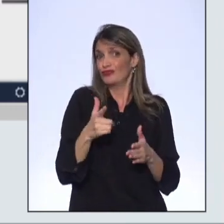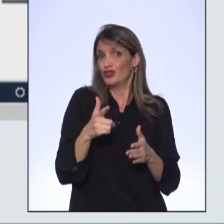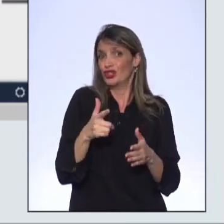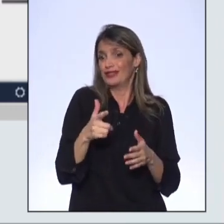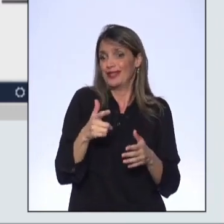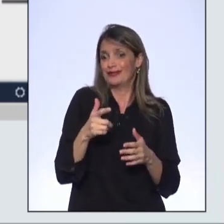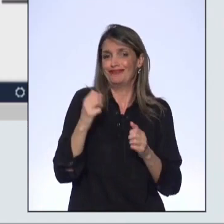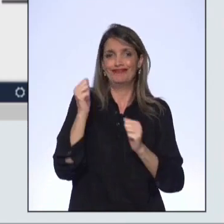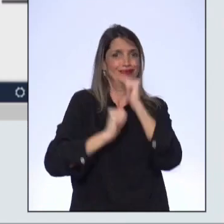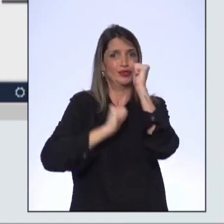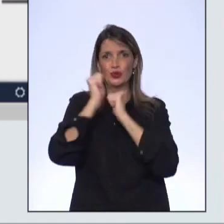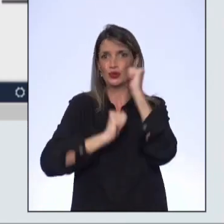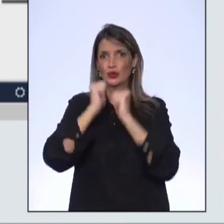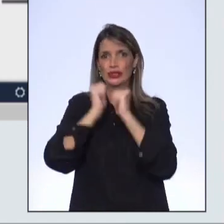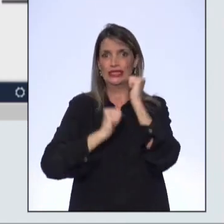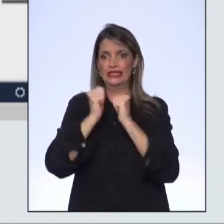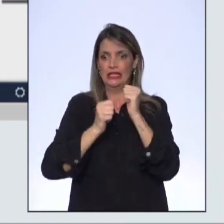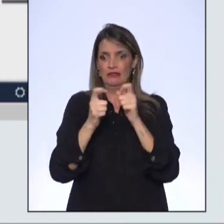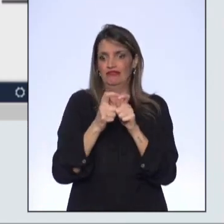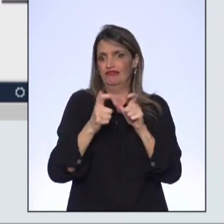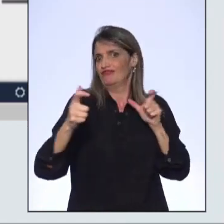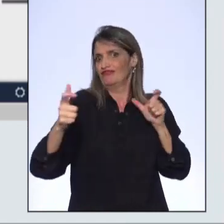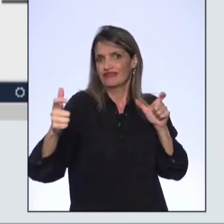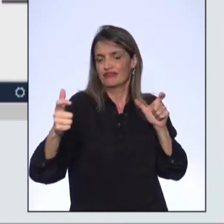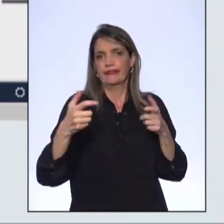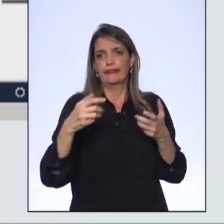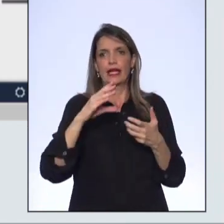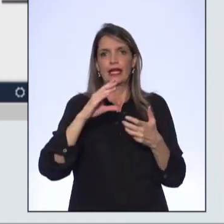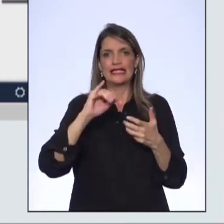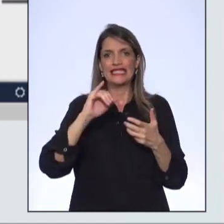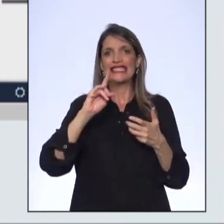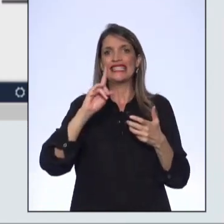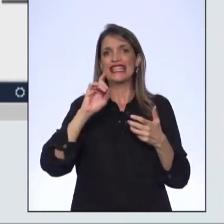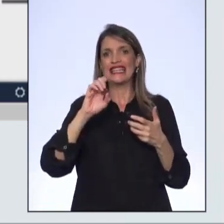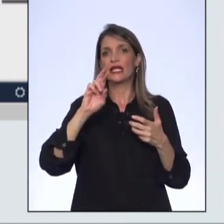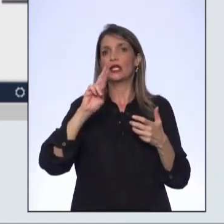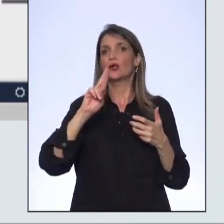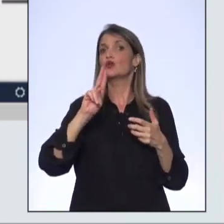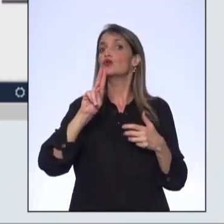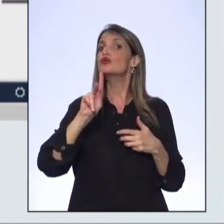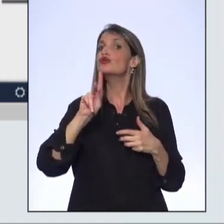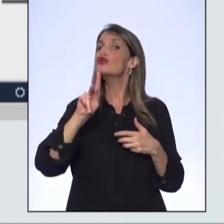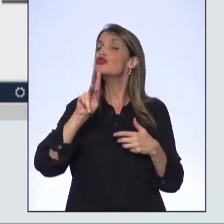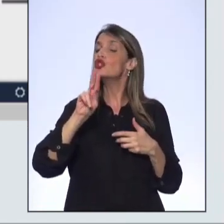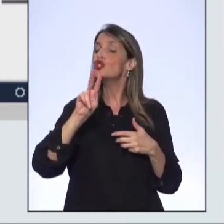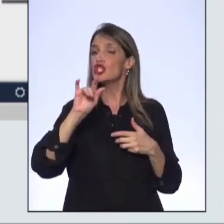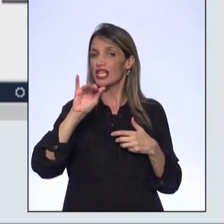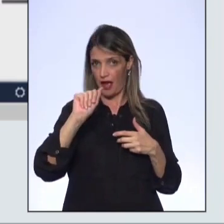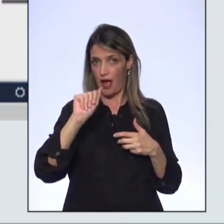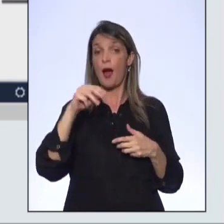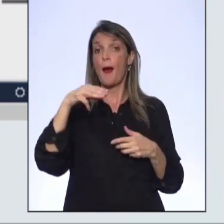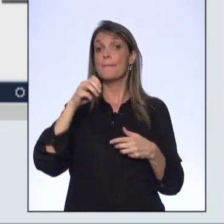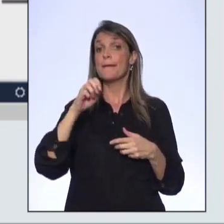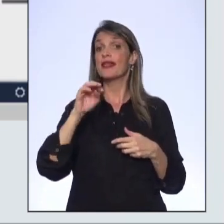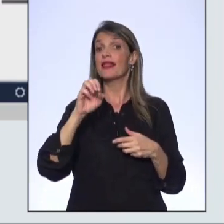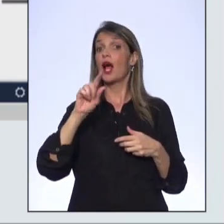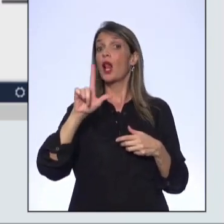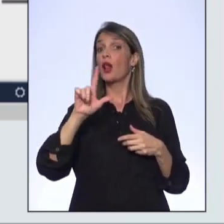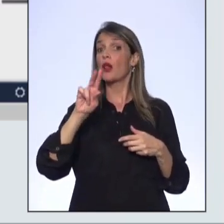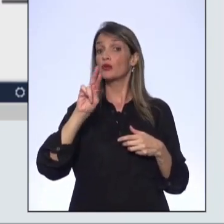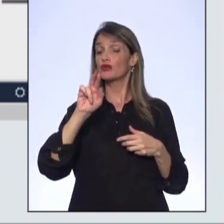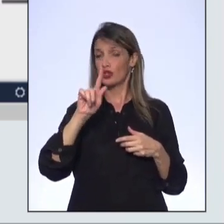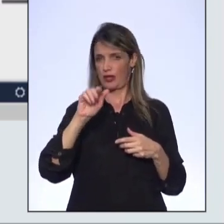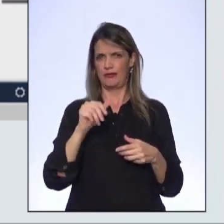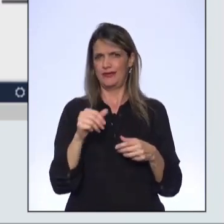base, indústria pesada, tais como indústria siderúrgica e metalúrgica. Nesse período, a indústria brasileira começou